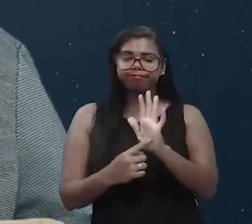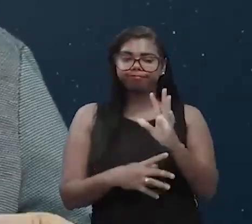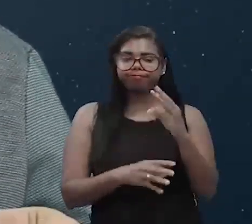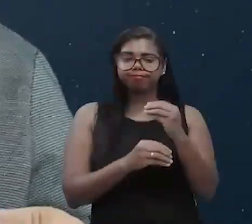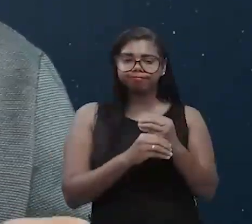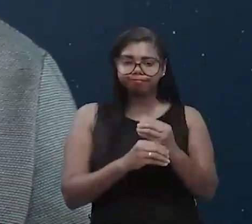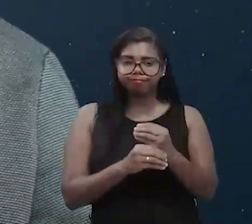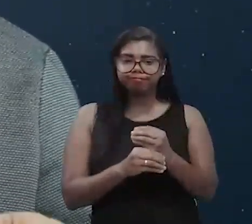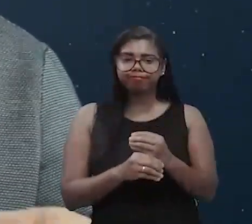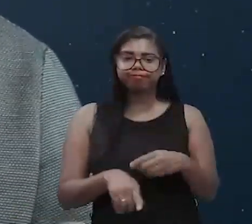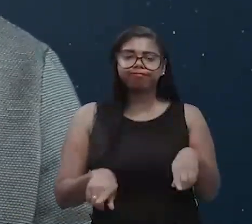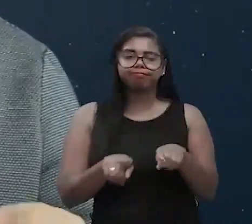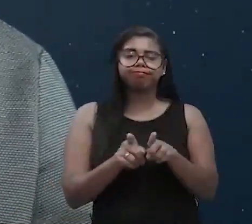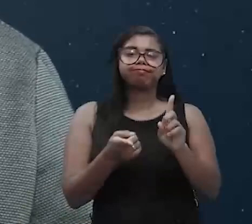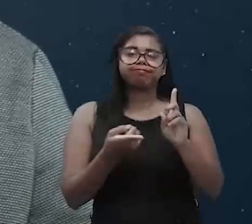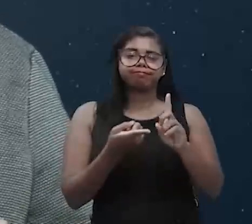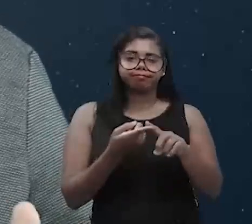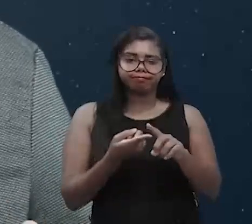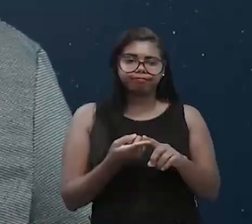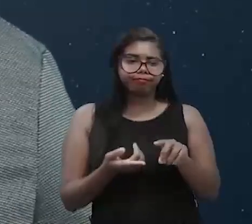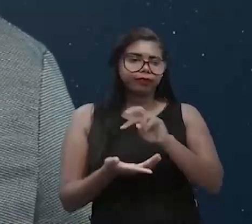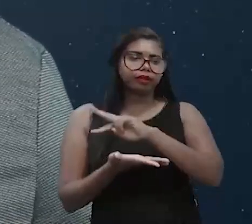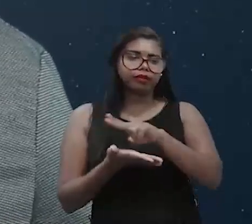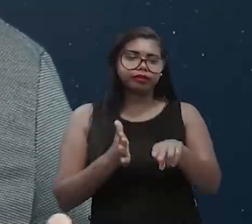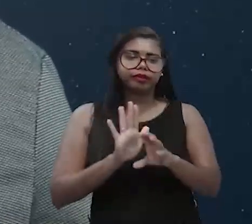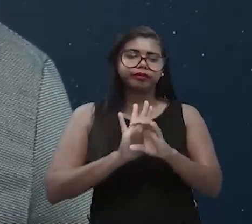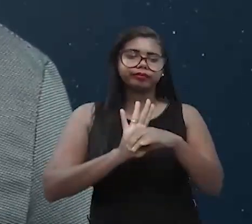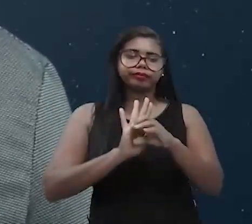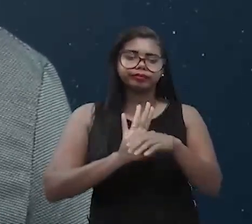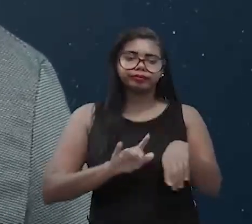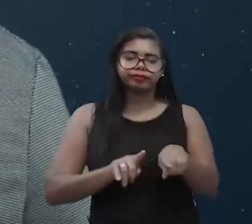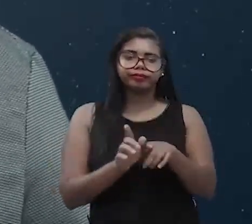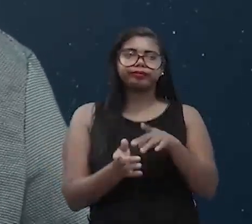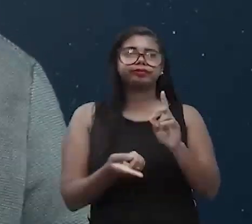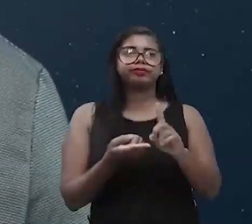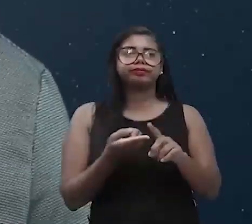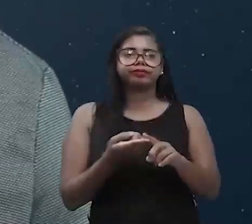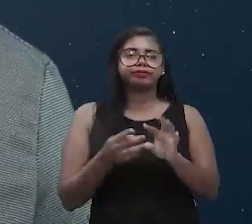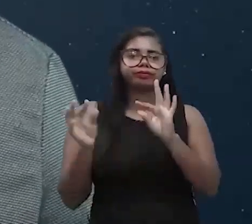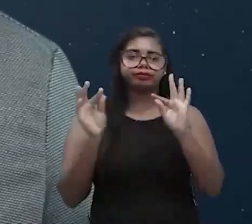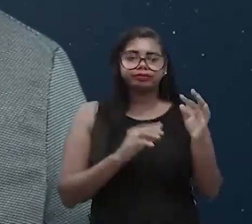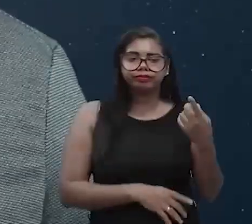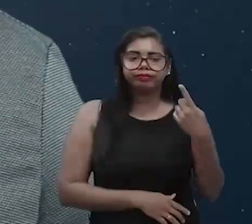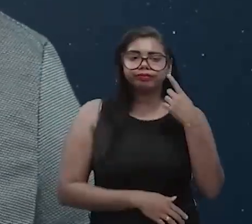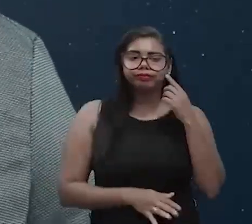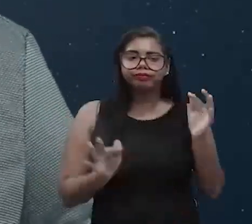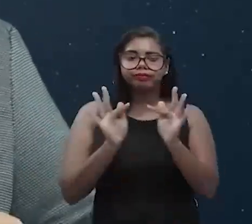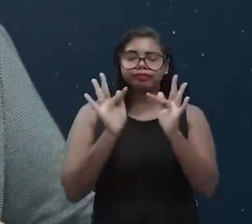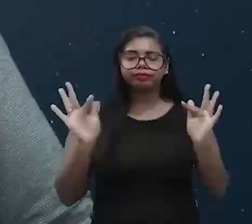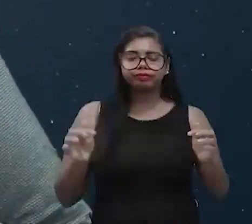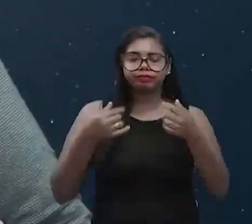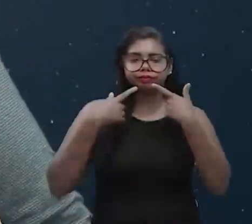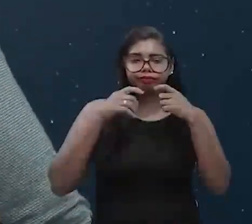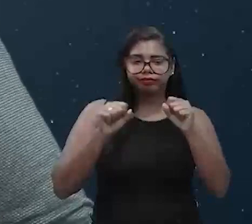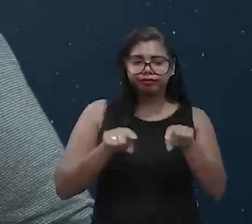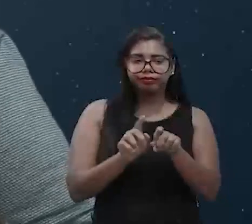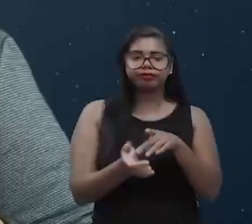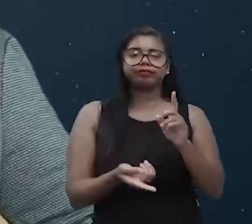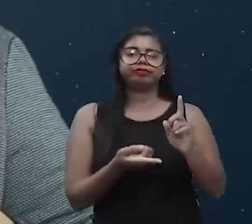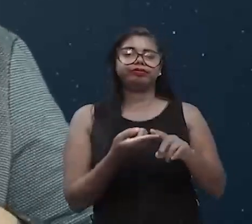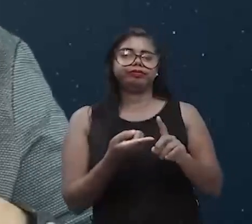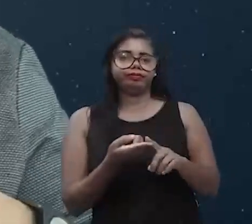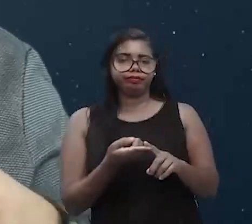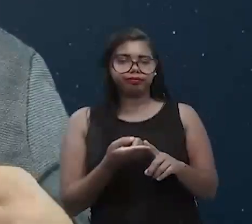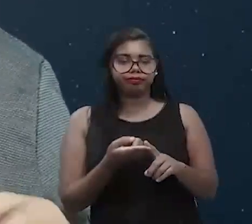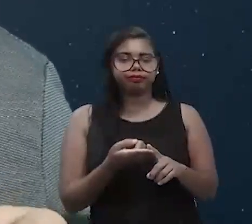né, vários conceitos, né? A gente viu a parte de funções da linguagem, a gente viu o nível de linguagem, a